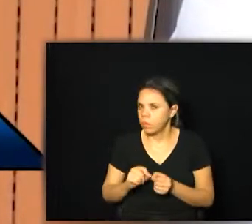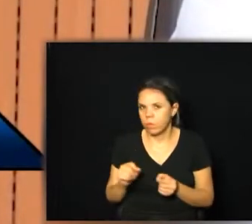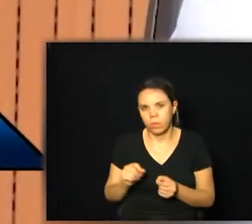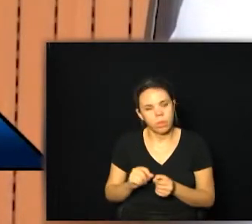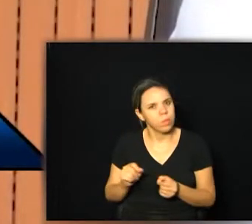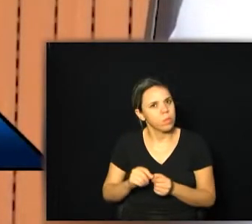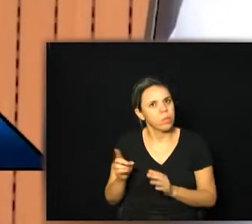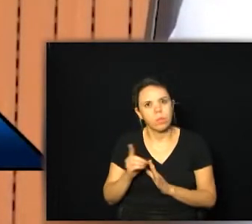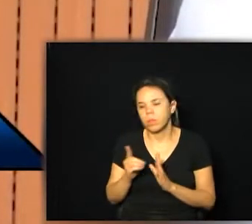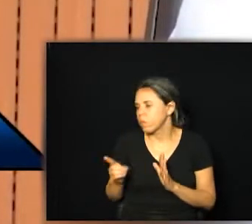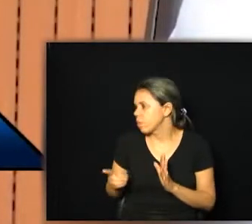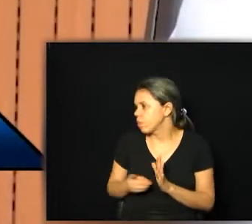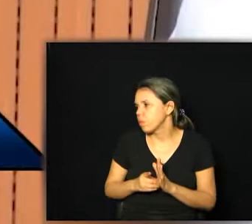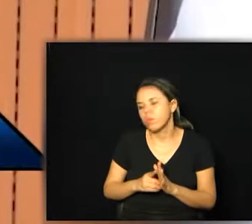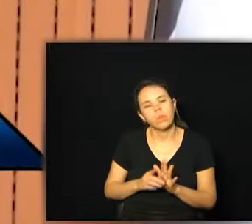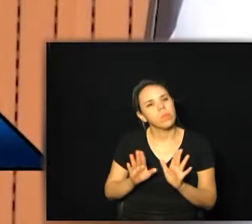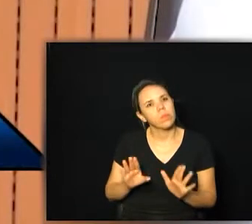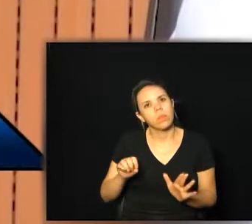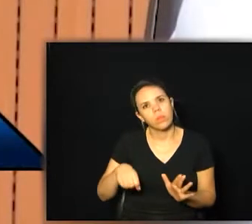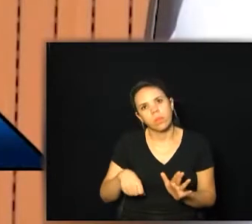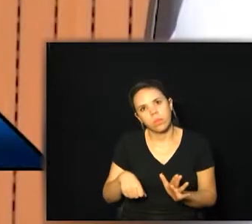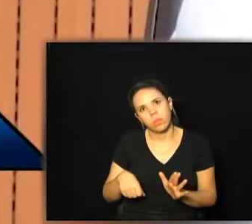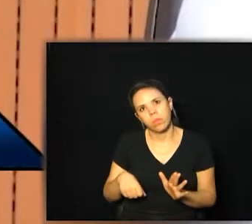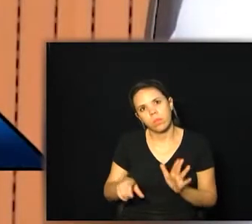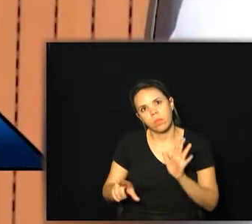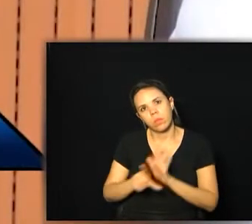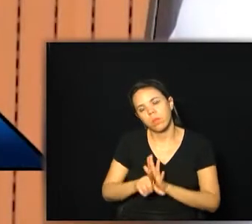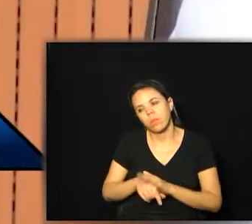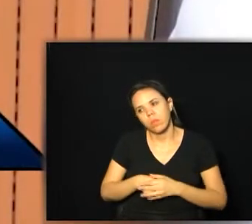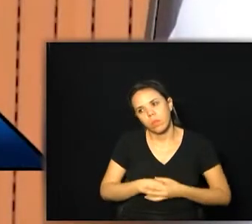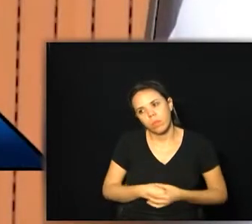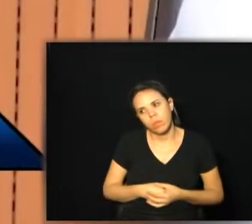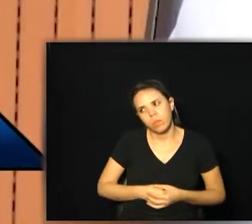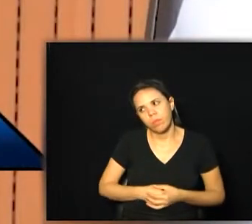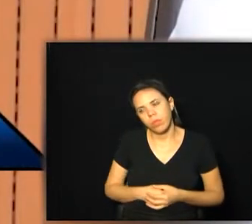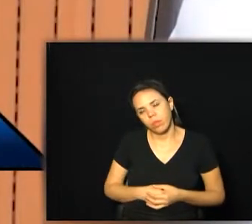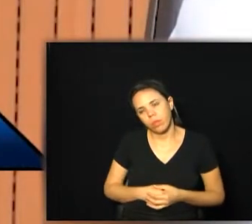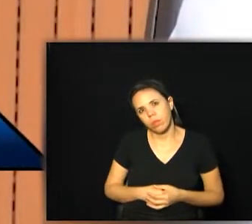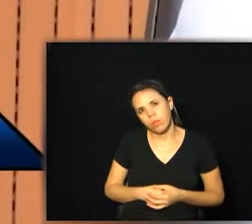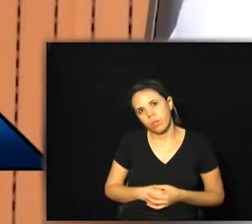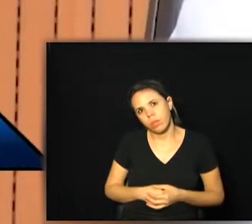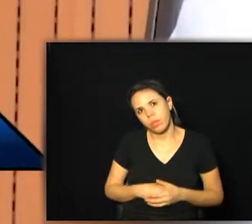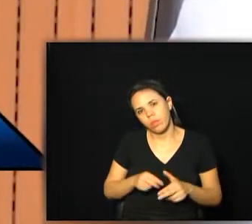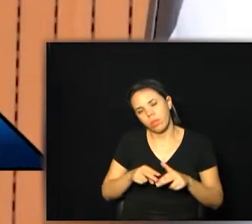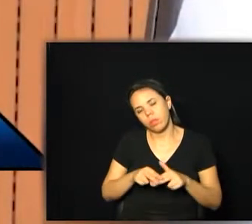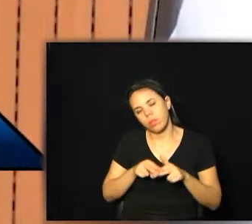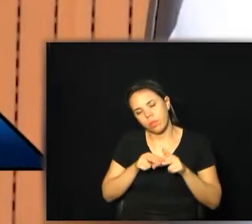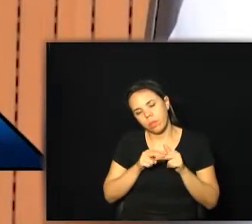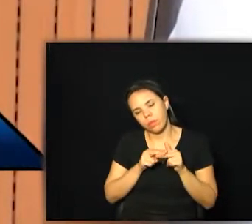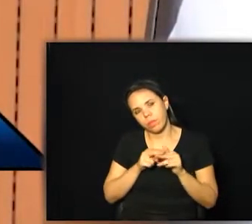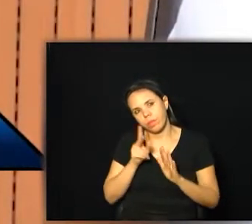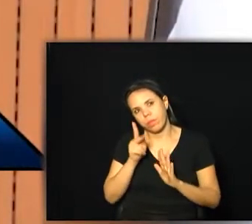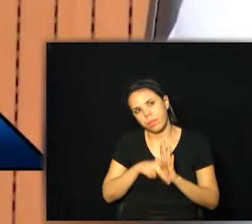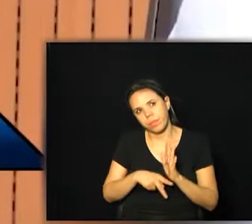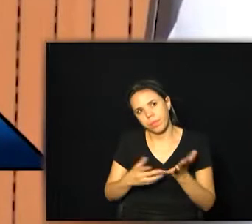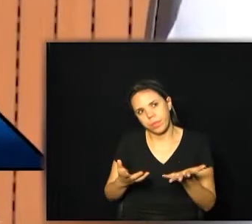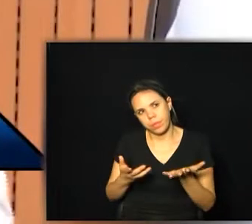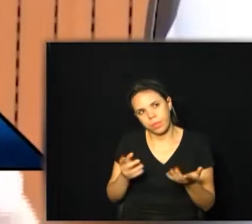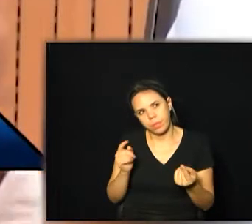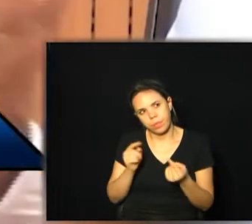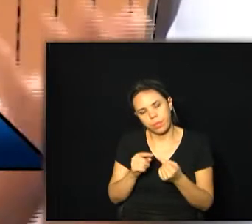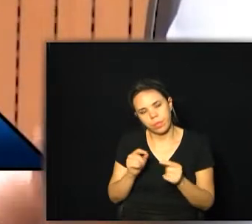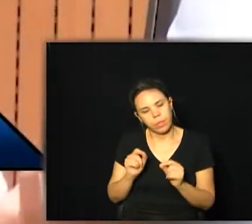através de decreto, mas sim através de lei. Portanto, o que o projeto pretende